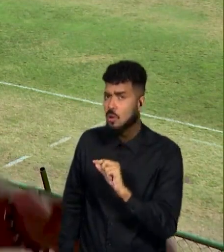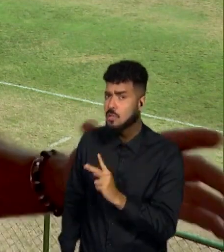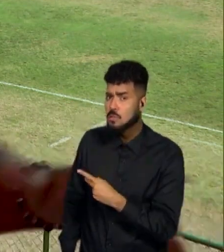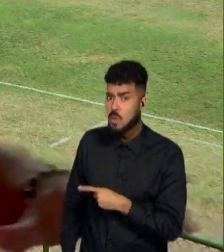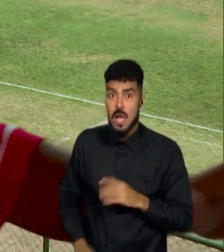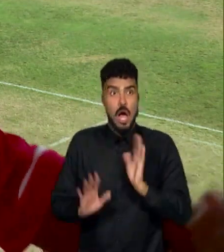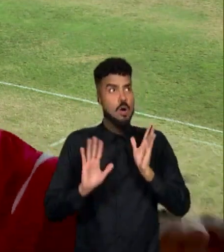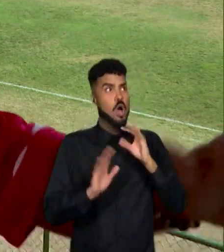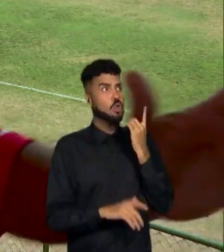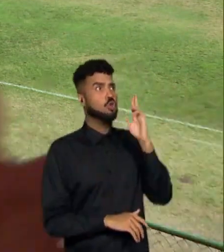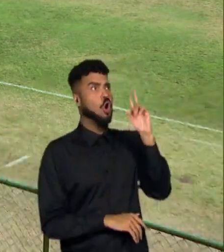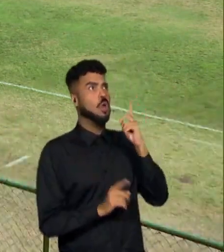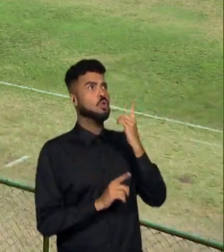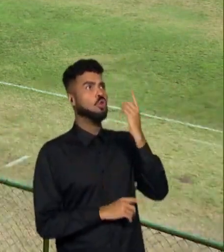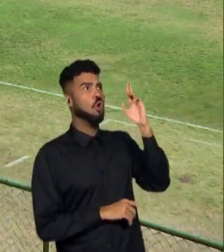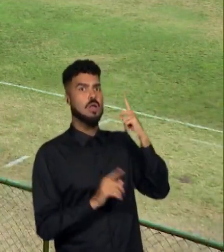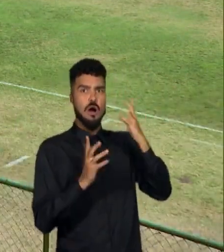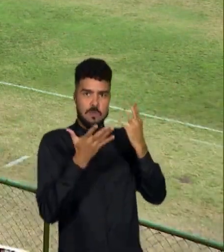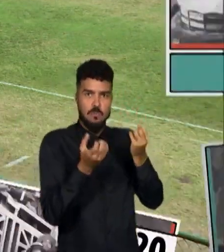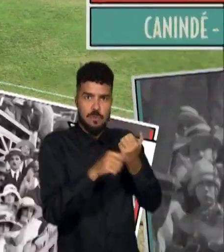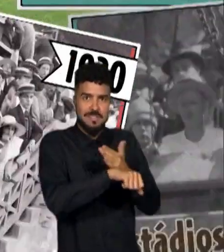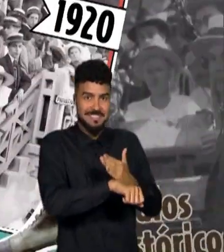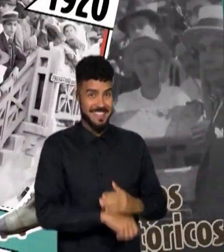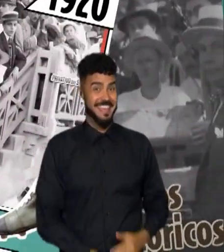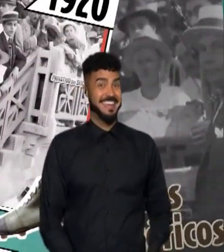Não, não, não, doutor, vamos treinar.